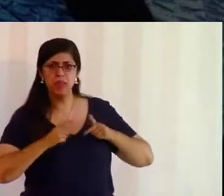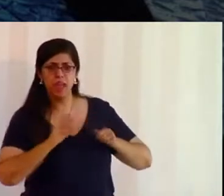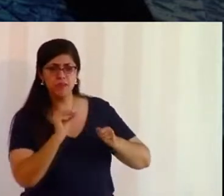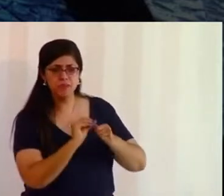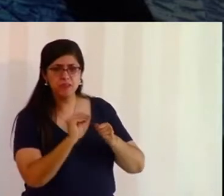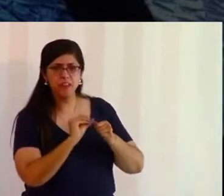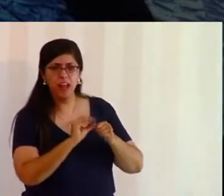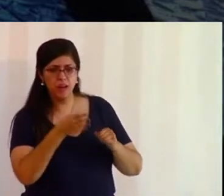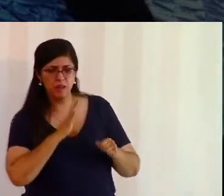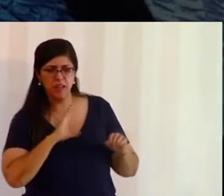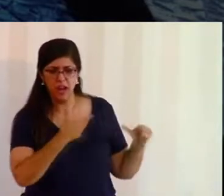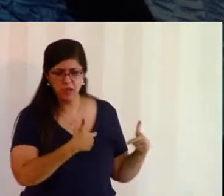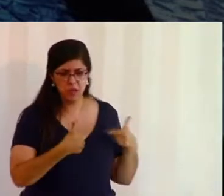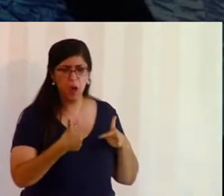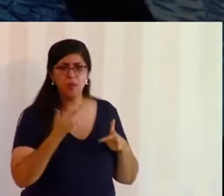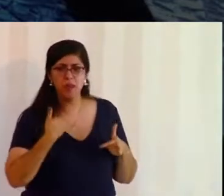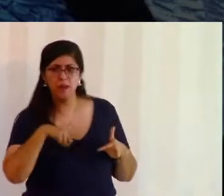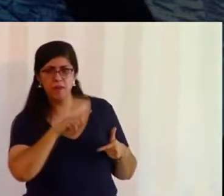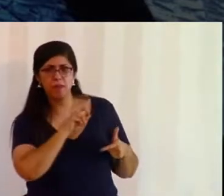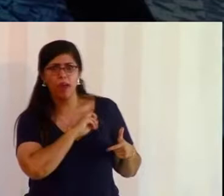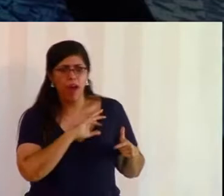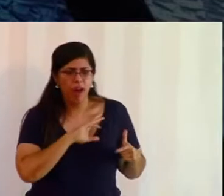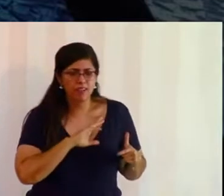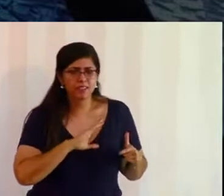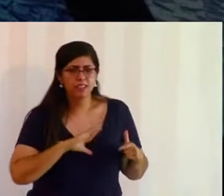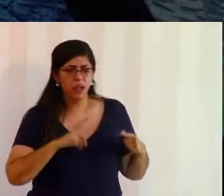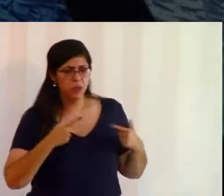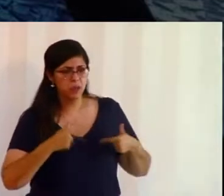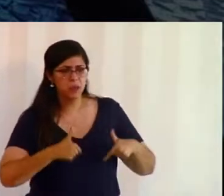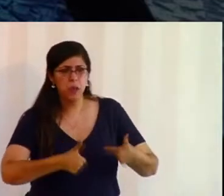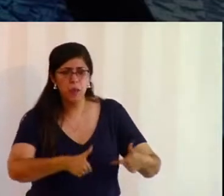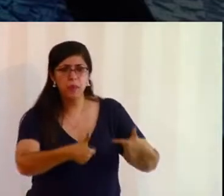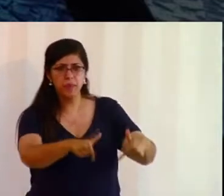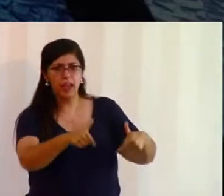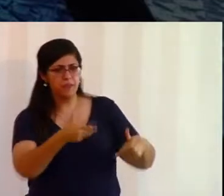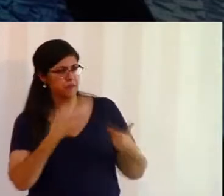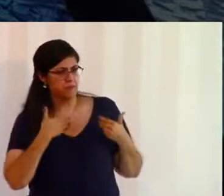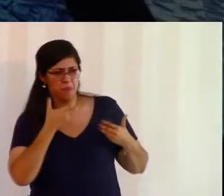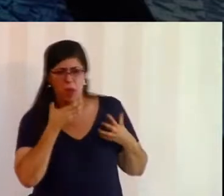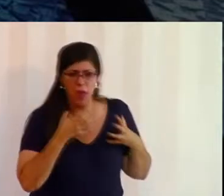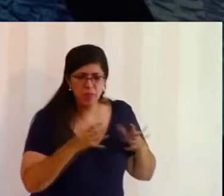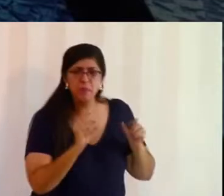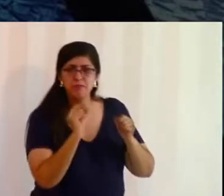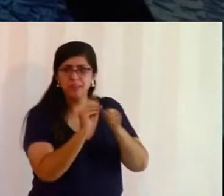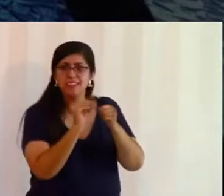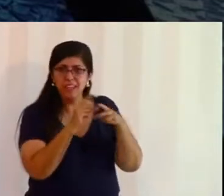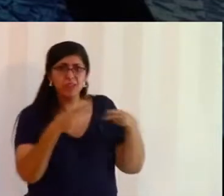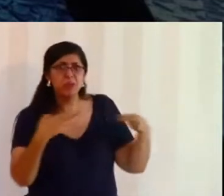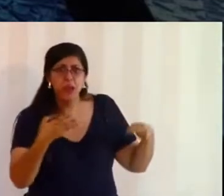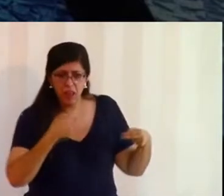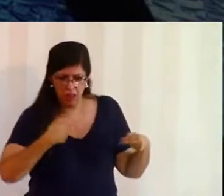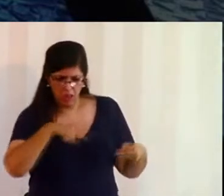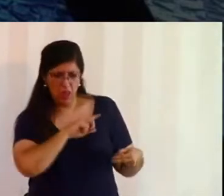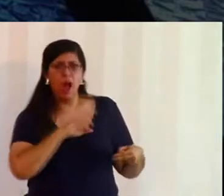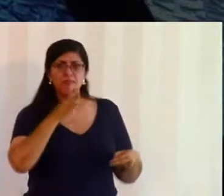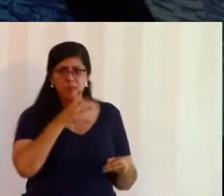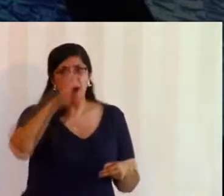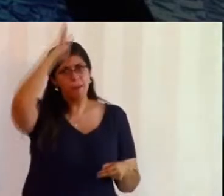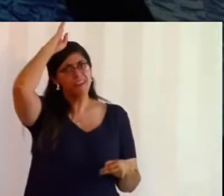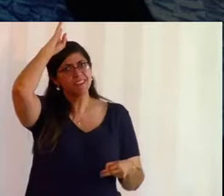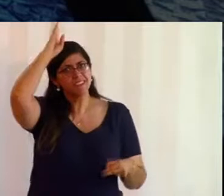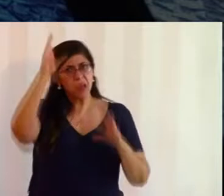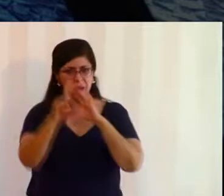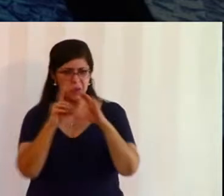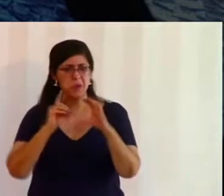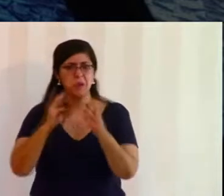nossa cidade, propagando costumes que não podemos receber nem praticar, porque somos romanos.